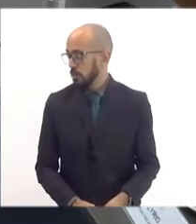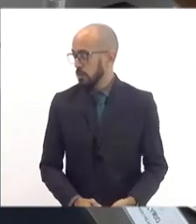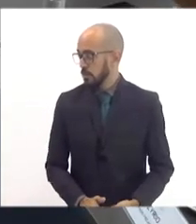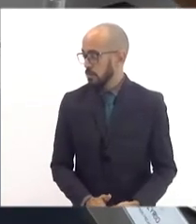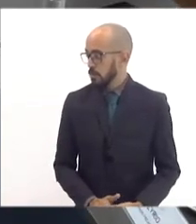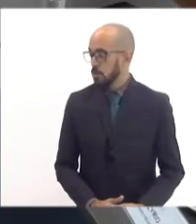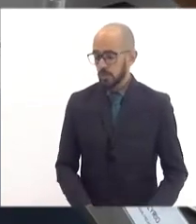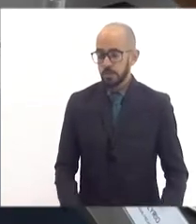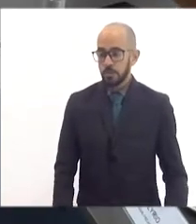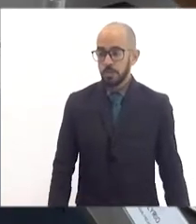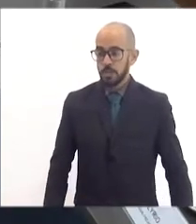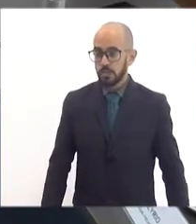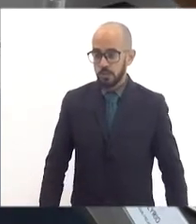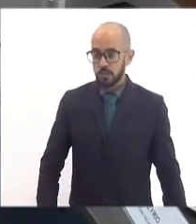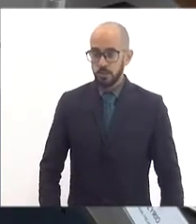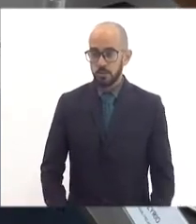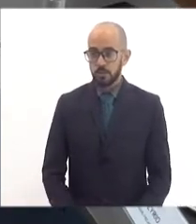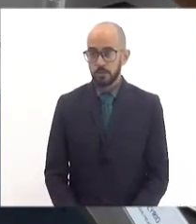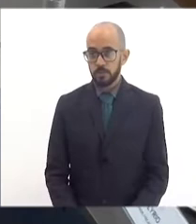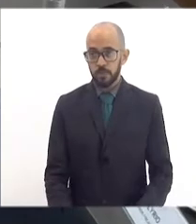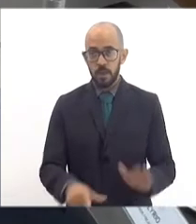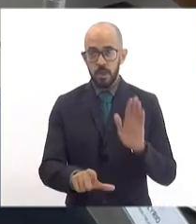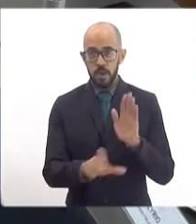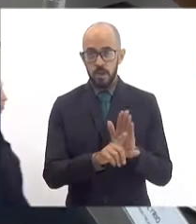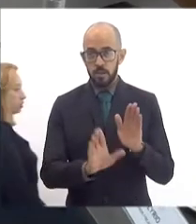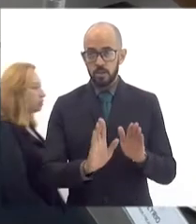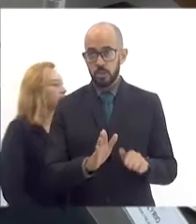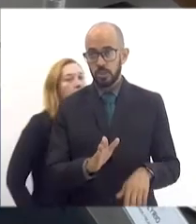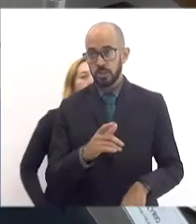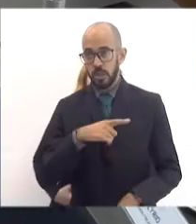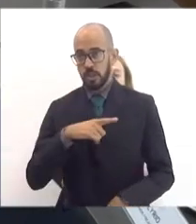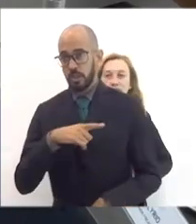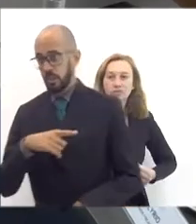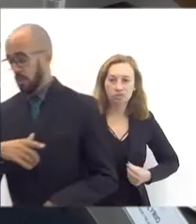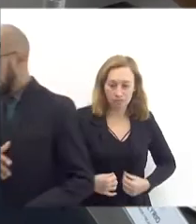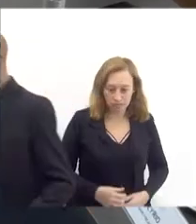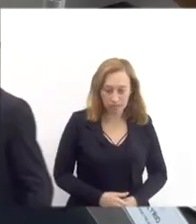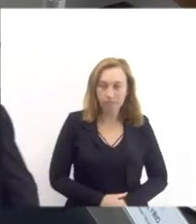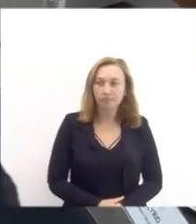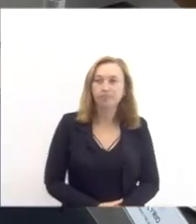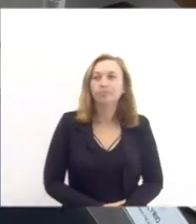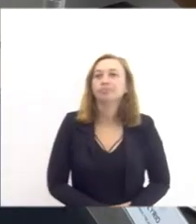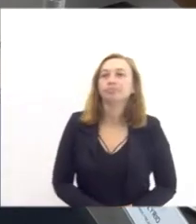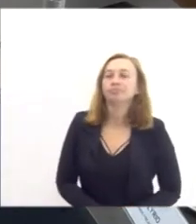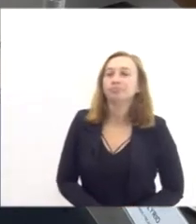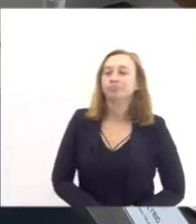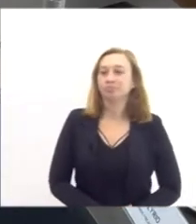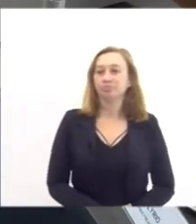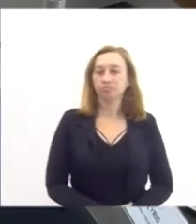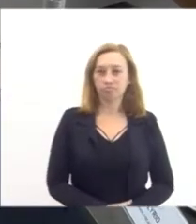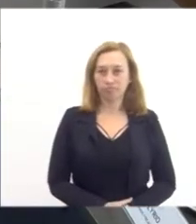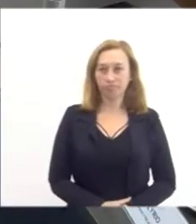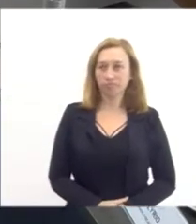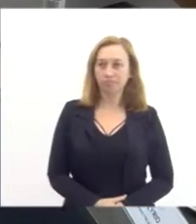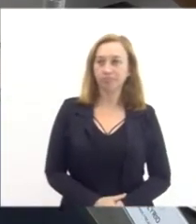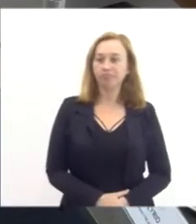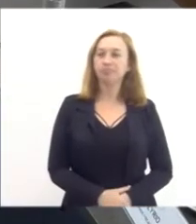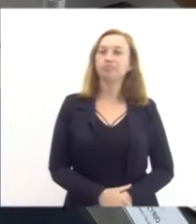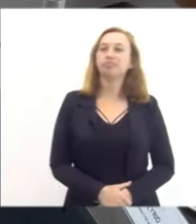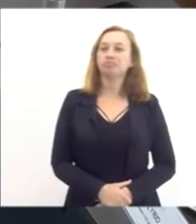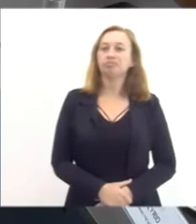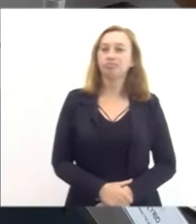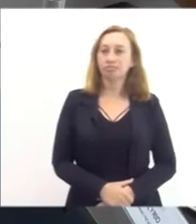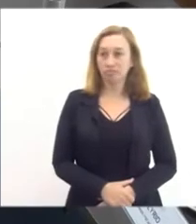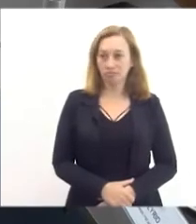é que ela me disse que a lei já está prevendo... Audiência pública não precisa ter previsão legal em lei nenhuma. Sim. A